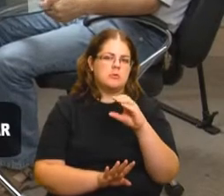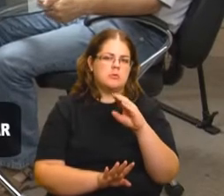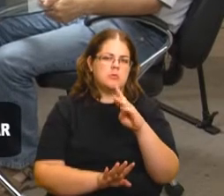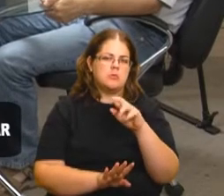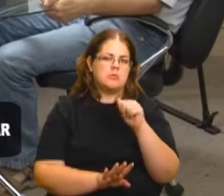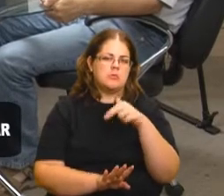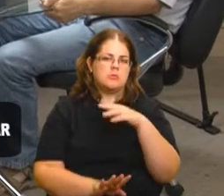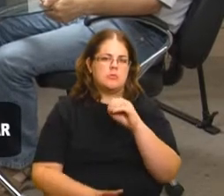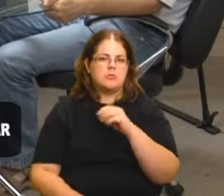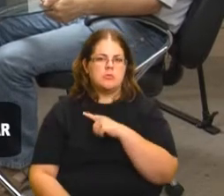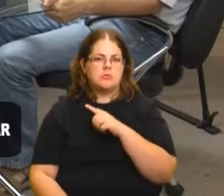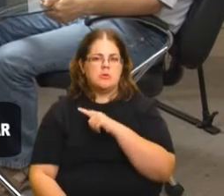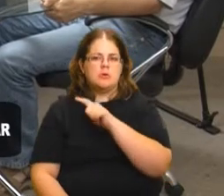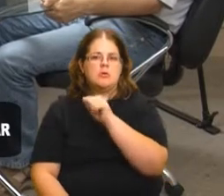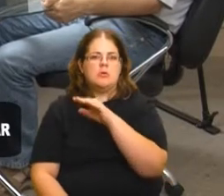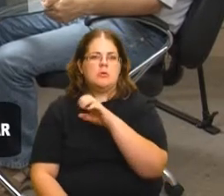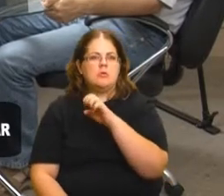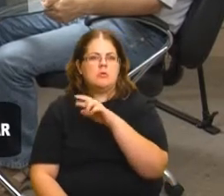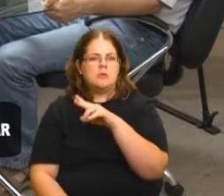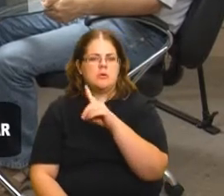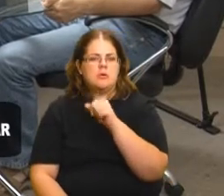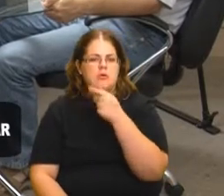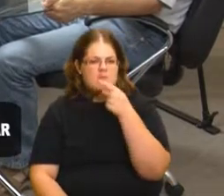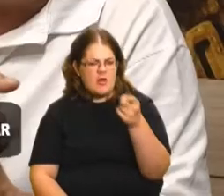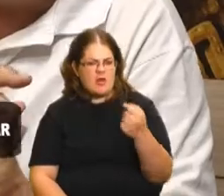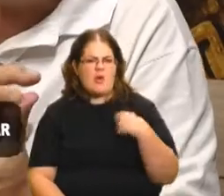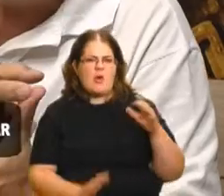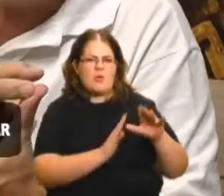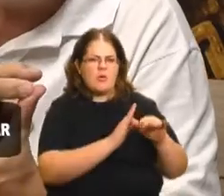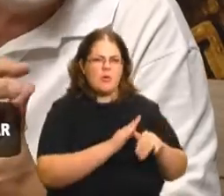lacerdista, né? Certo. Lacerda chamava de ladrão quem quer que fosse,